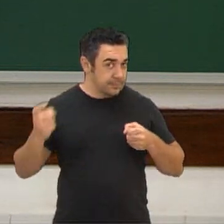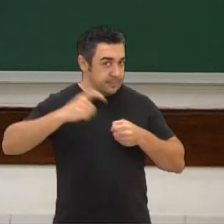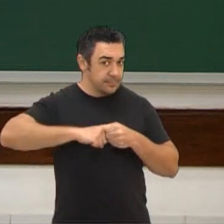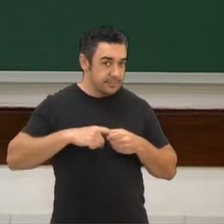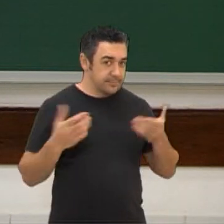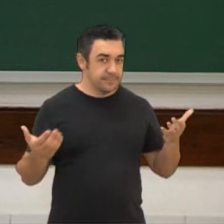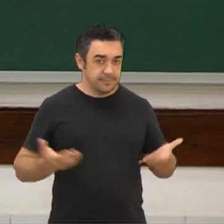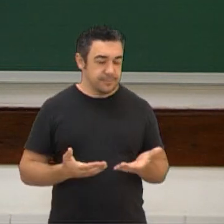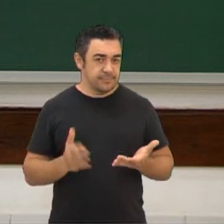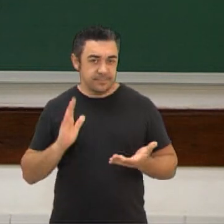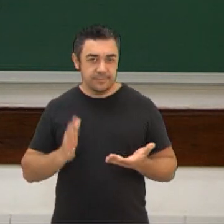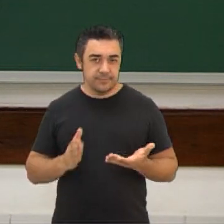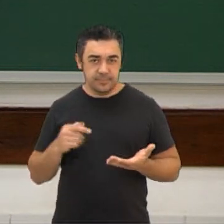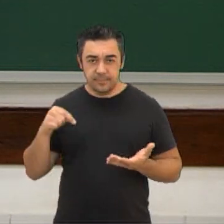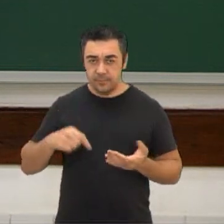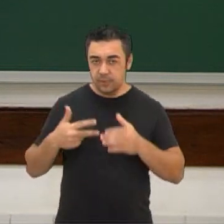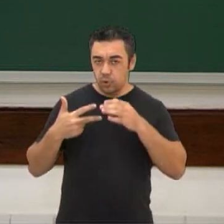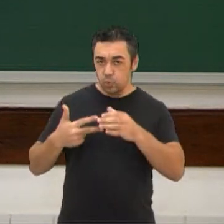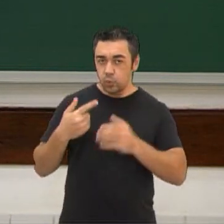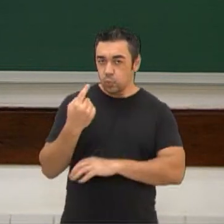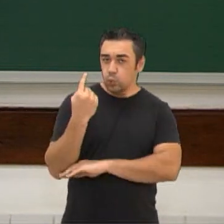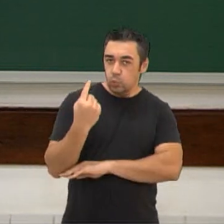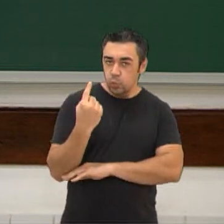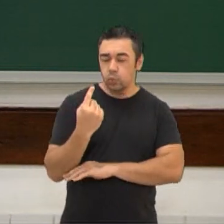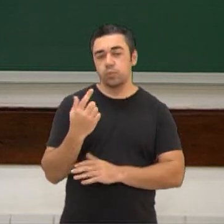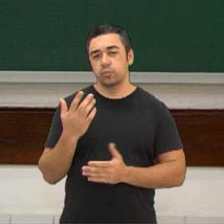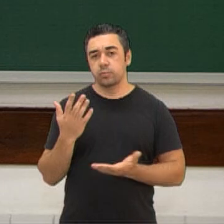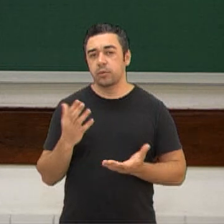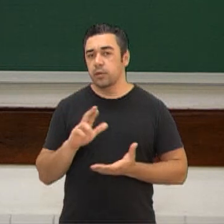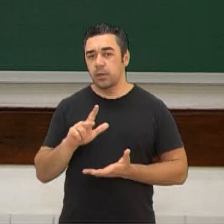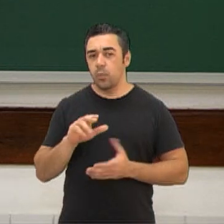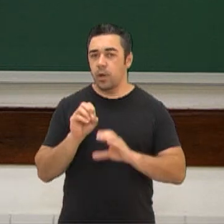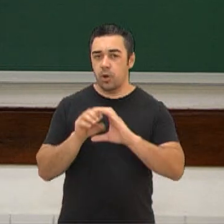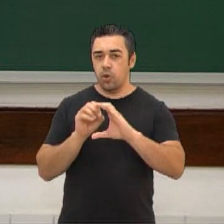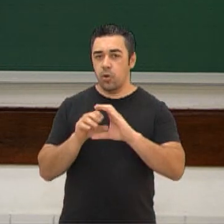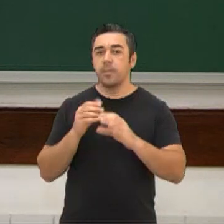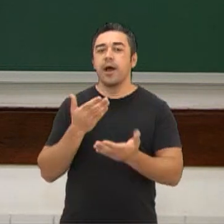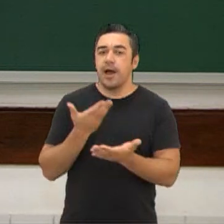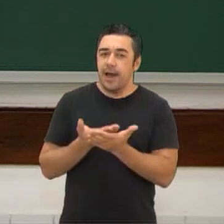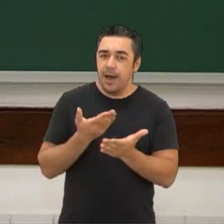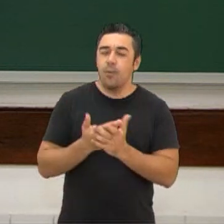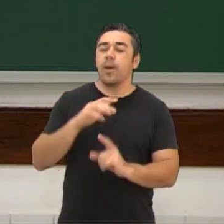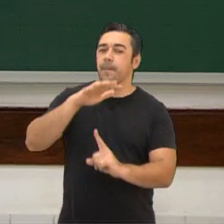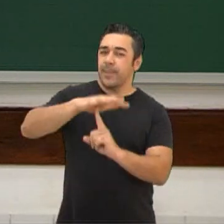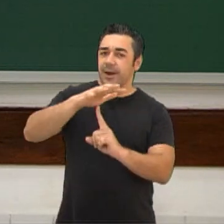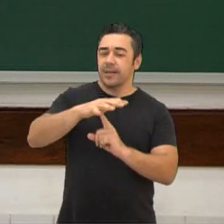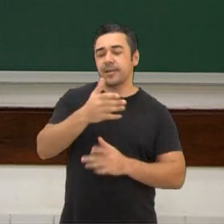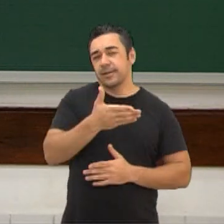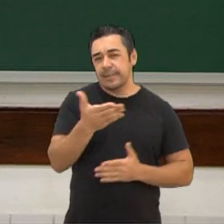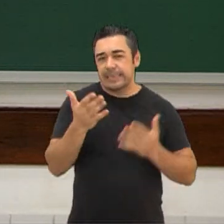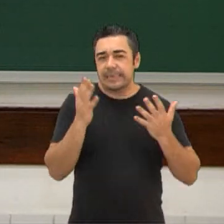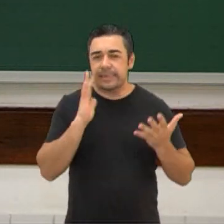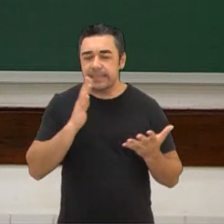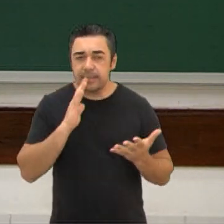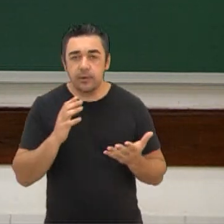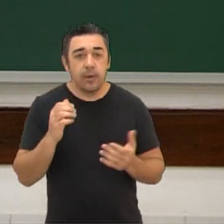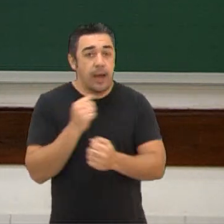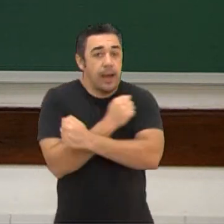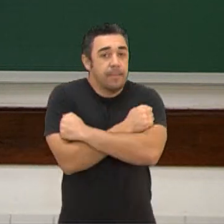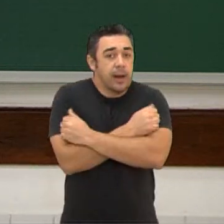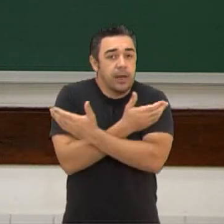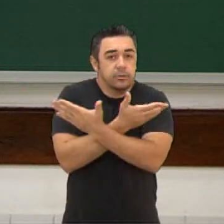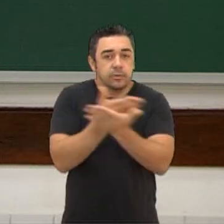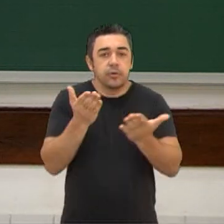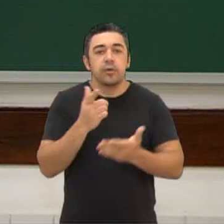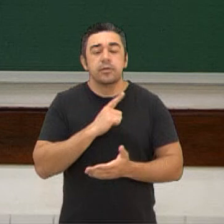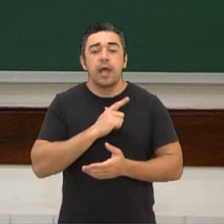Voltamos, senhoras e senhores, diretamente aqui dos estúdios Zoom, não é da Globo, mas é do Aula Paraná, sensacional. Inclusive um abraço para o